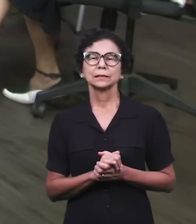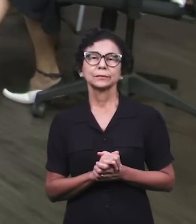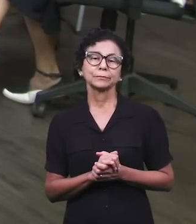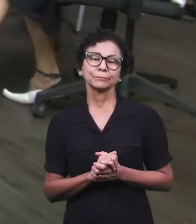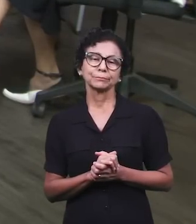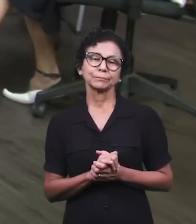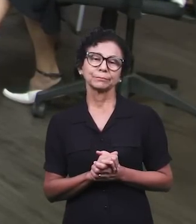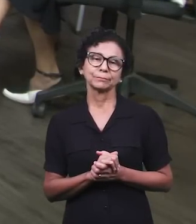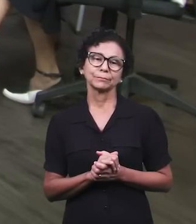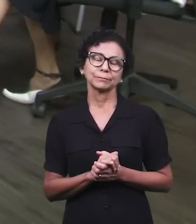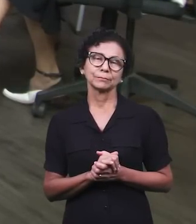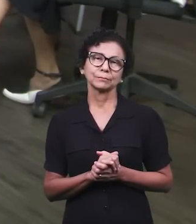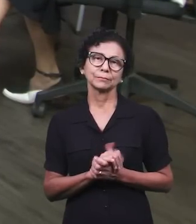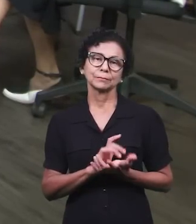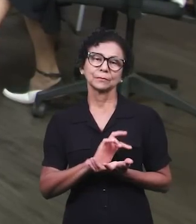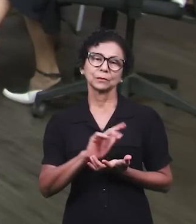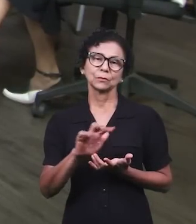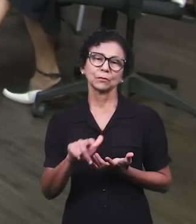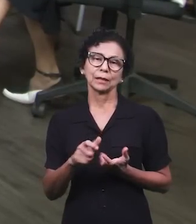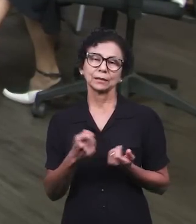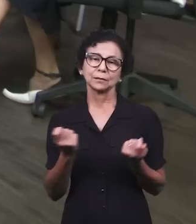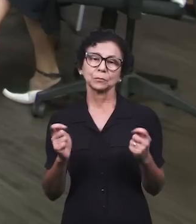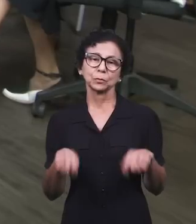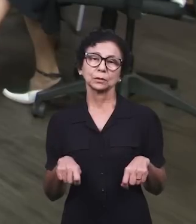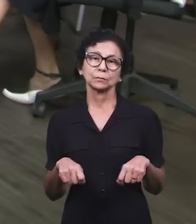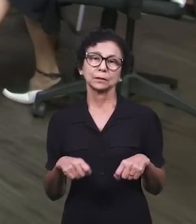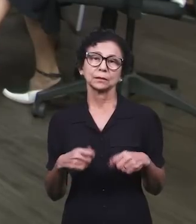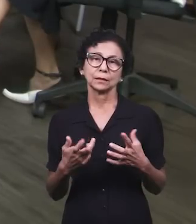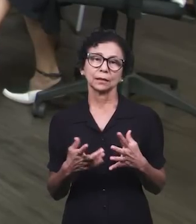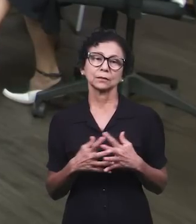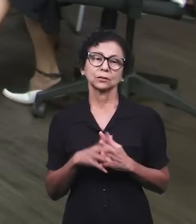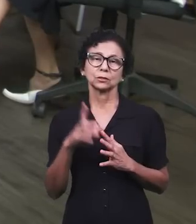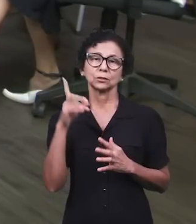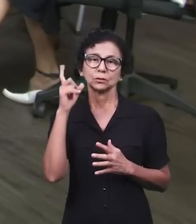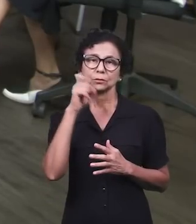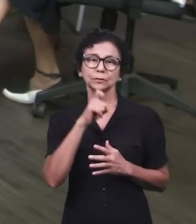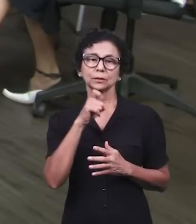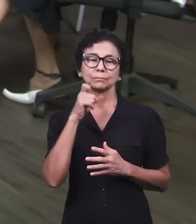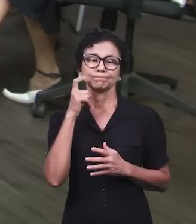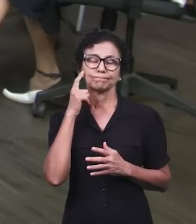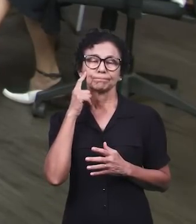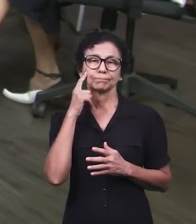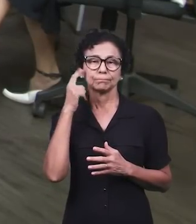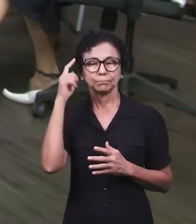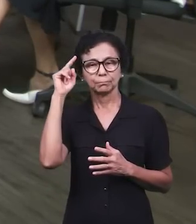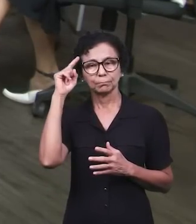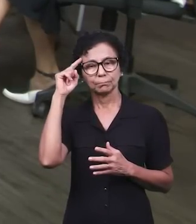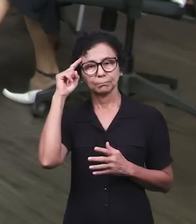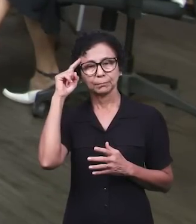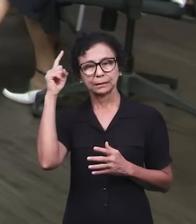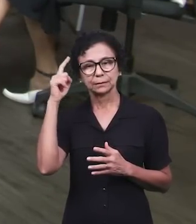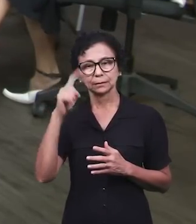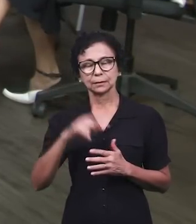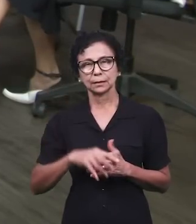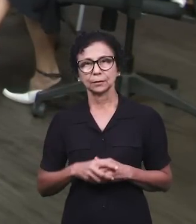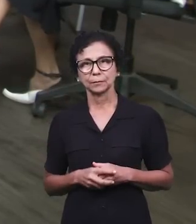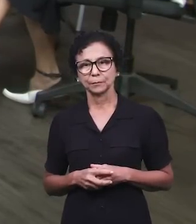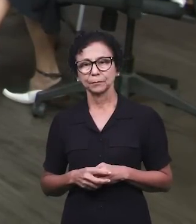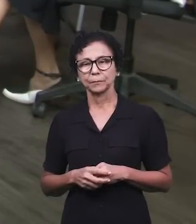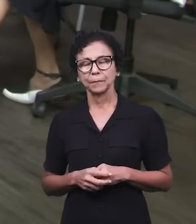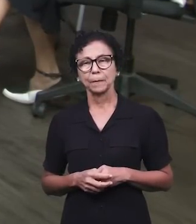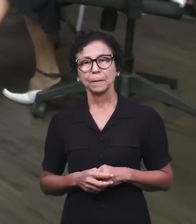gente não consegue sentir o que uma família está vivenciando nesse momento. Como nós estamos aqui, nós queremos num Deus